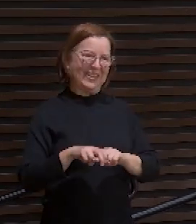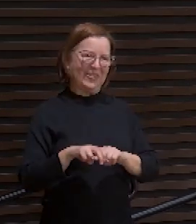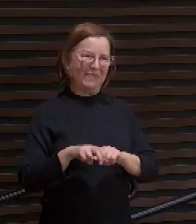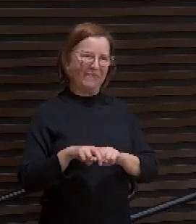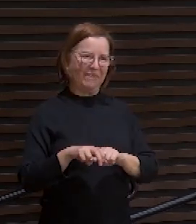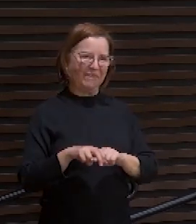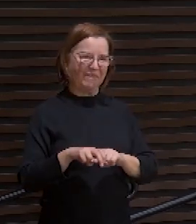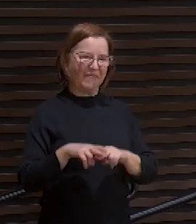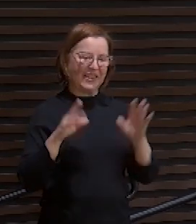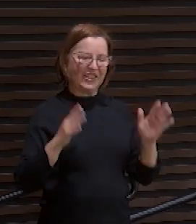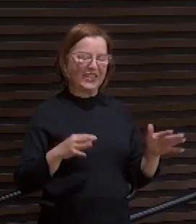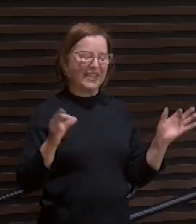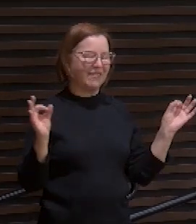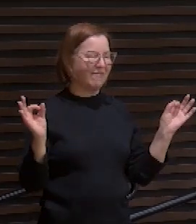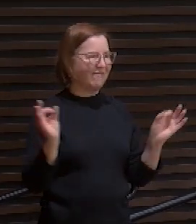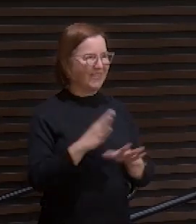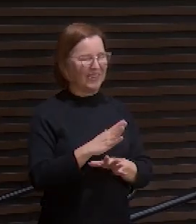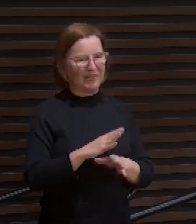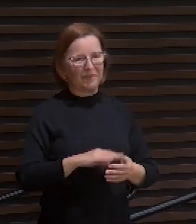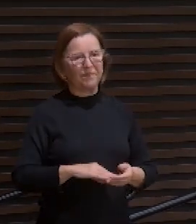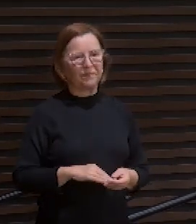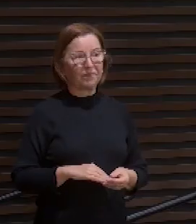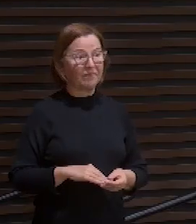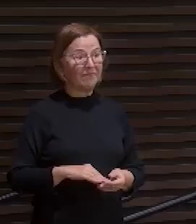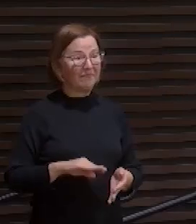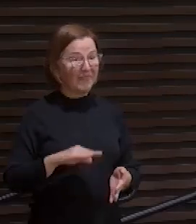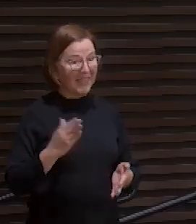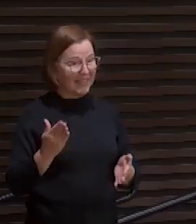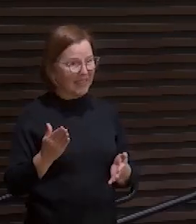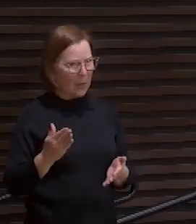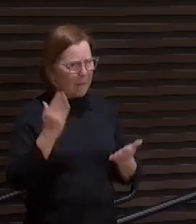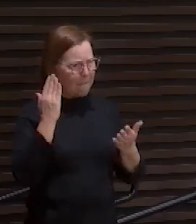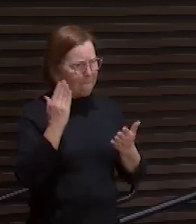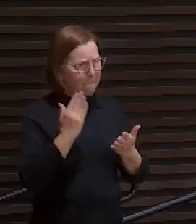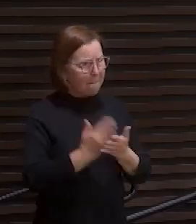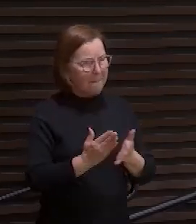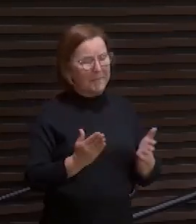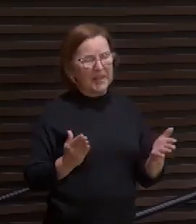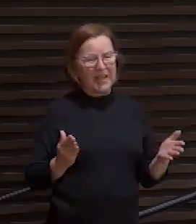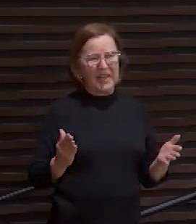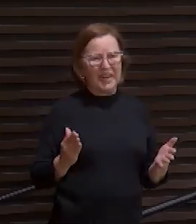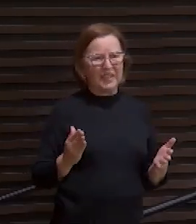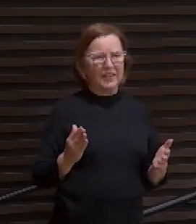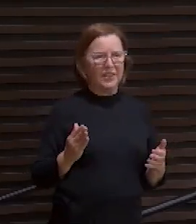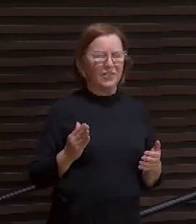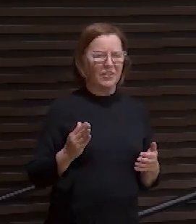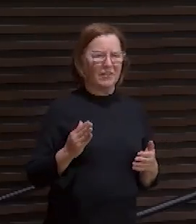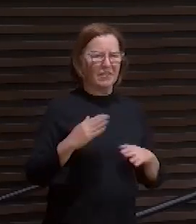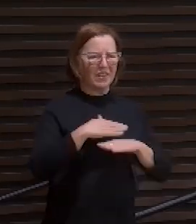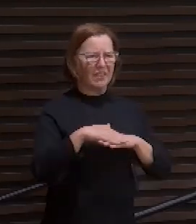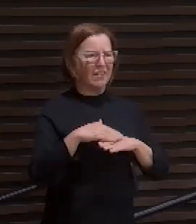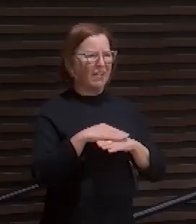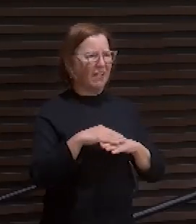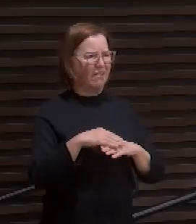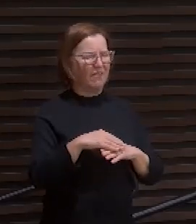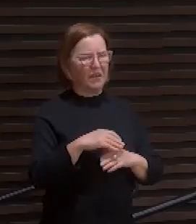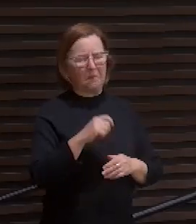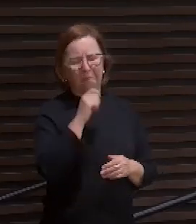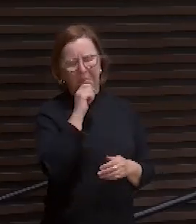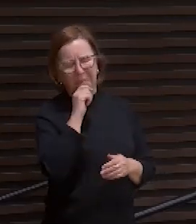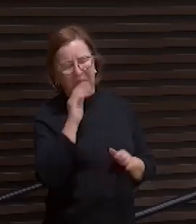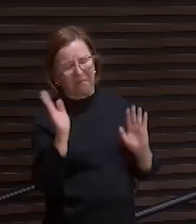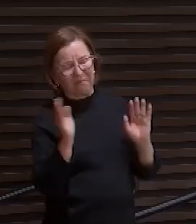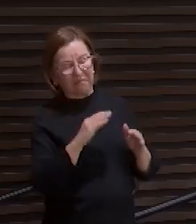Está conclusivo. Então, meu irmão, para com essa história toda de conversa fiada. Se não